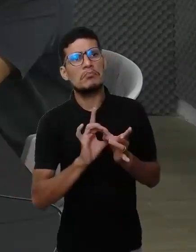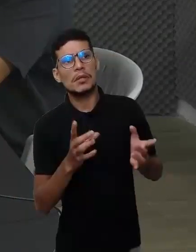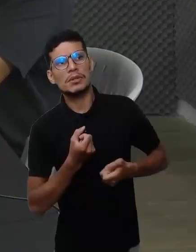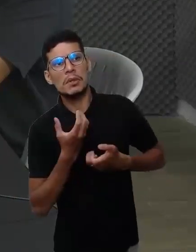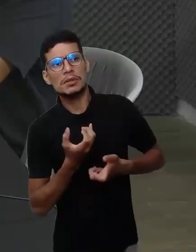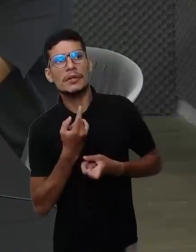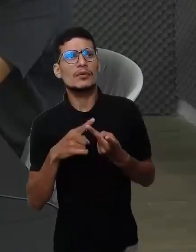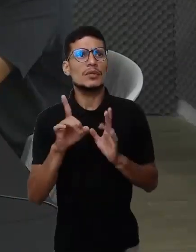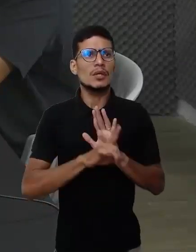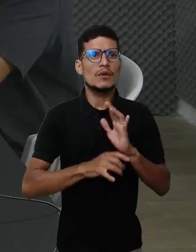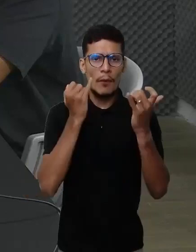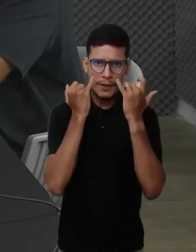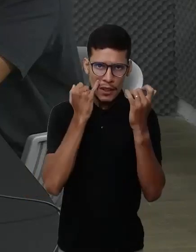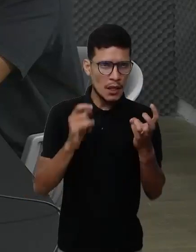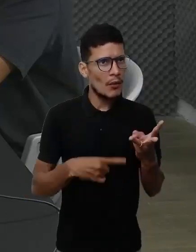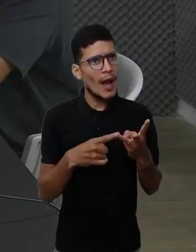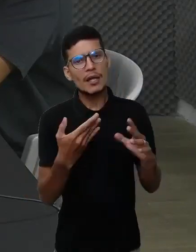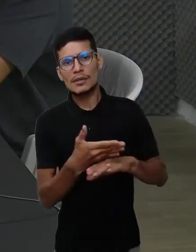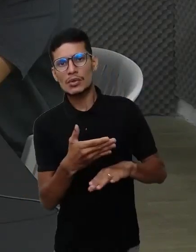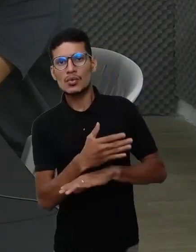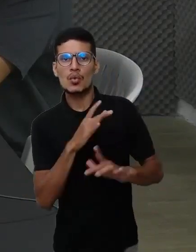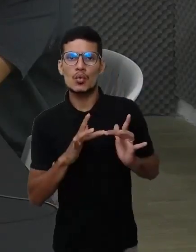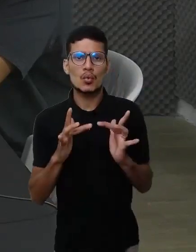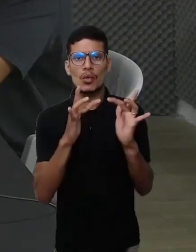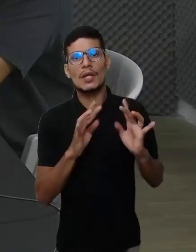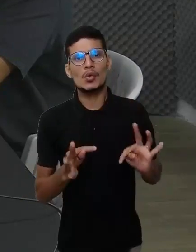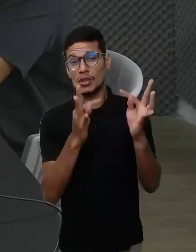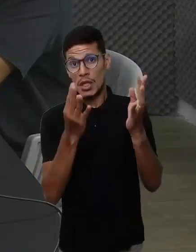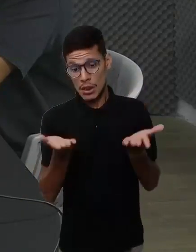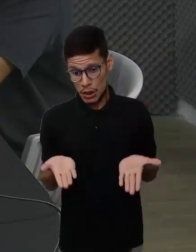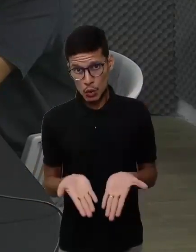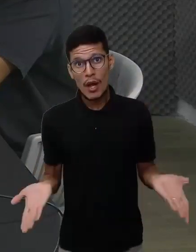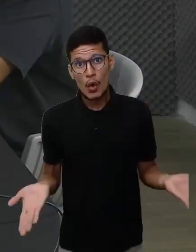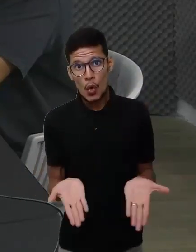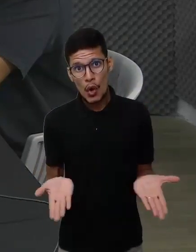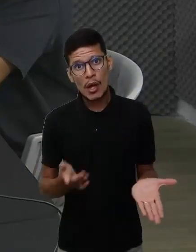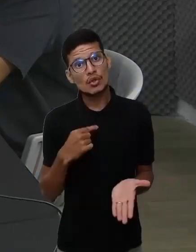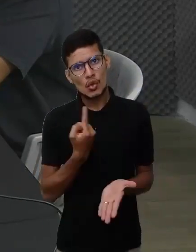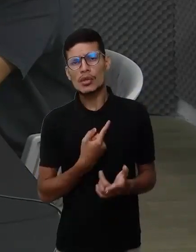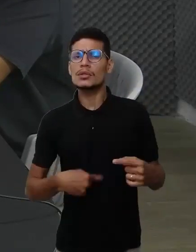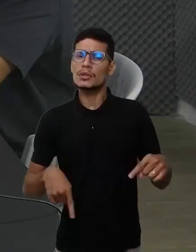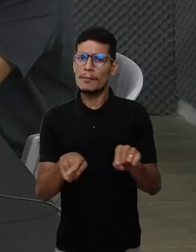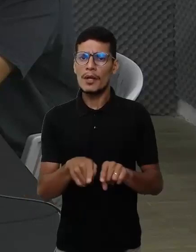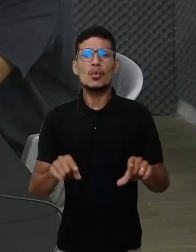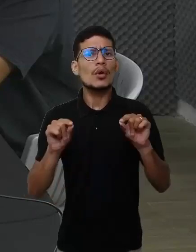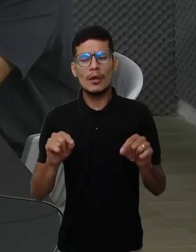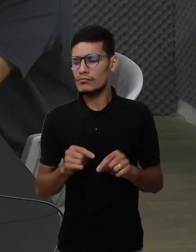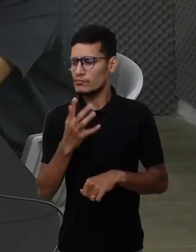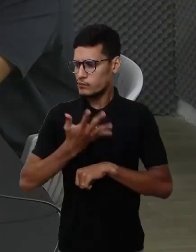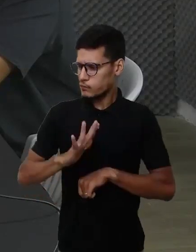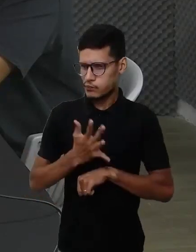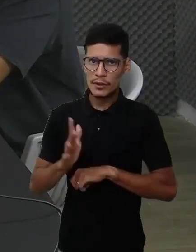o direito à informação, o acesso às tecnologias, isso que a gente está fazendo aqui. Né? Nós estamos também exercitando